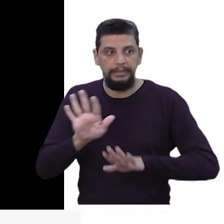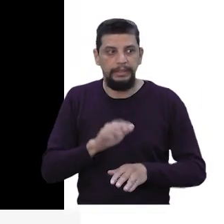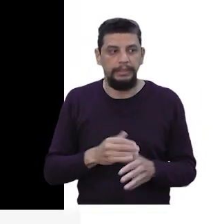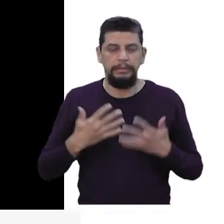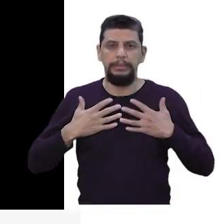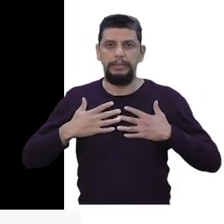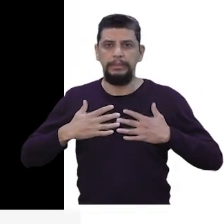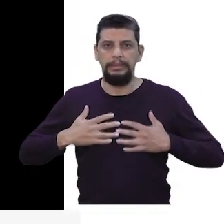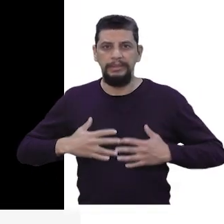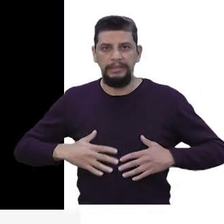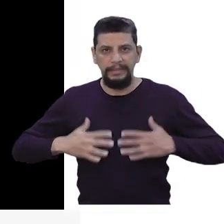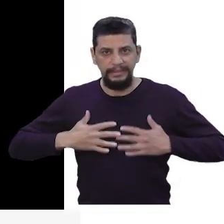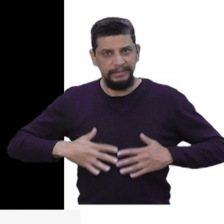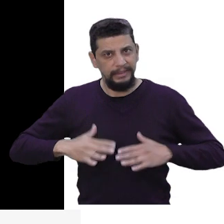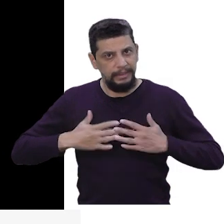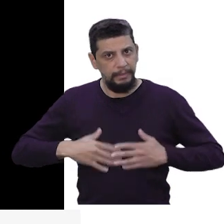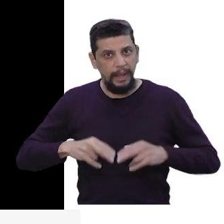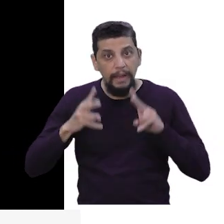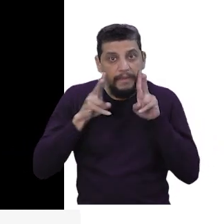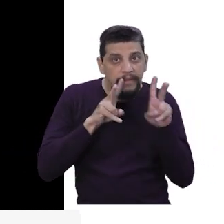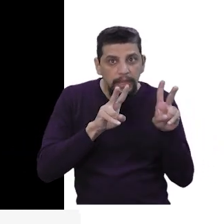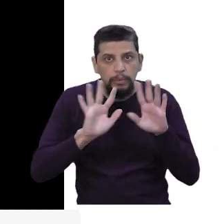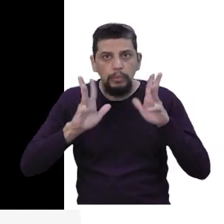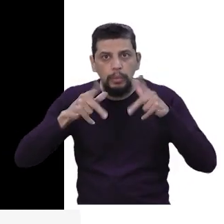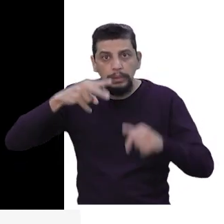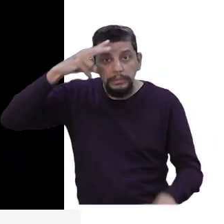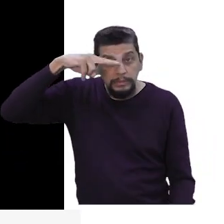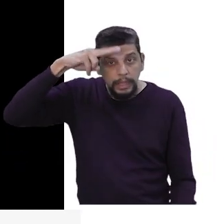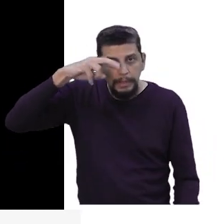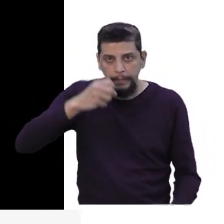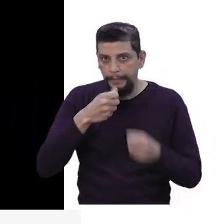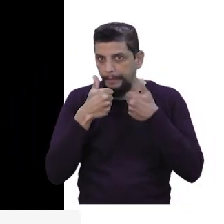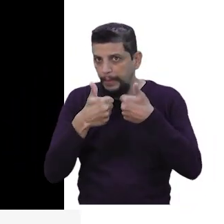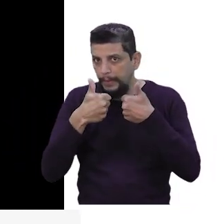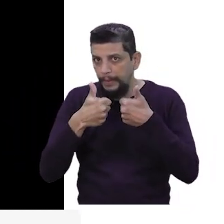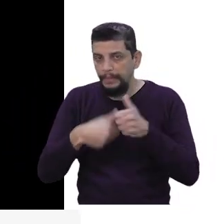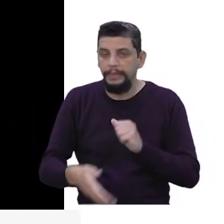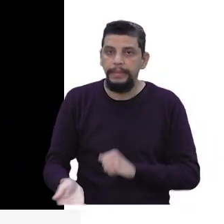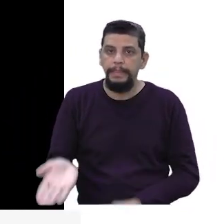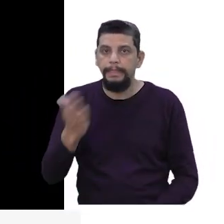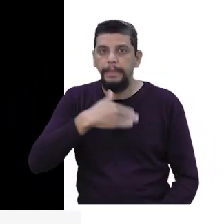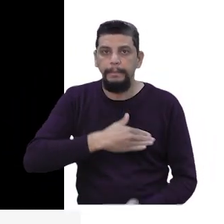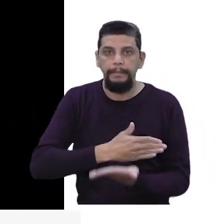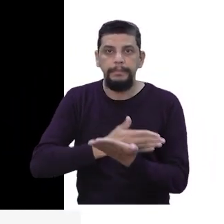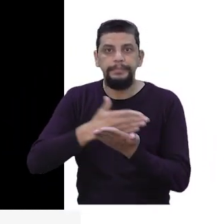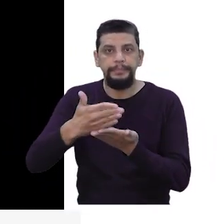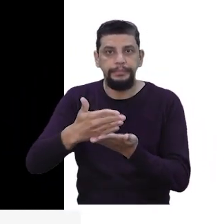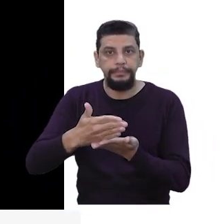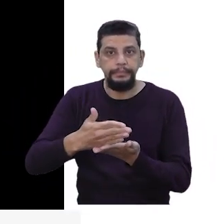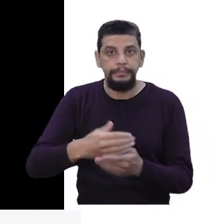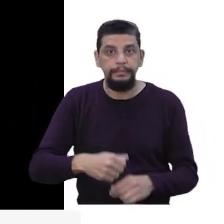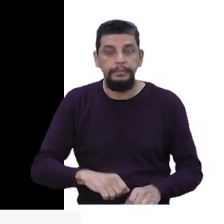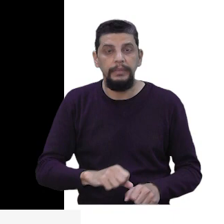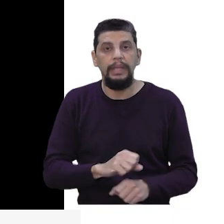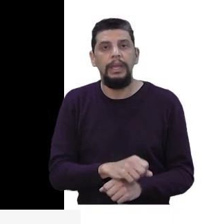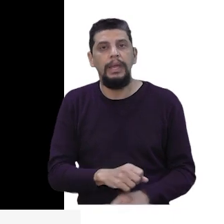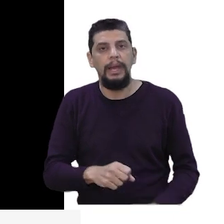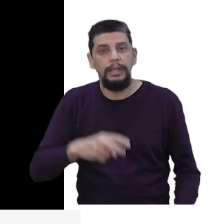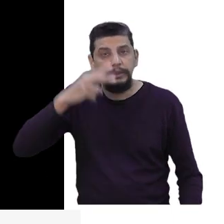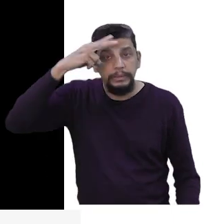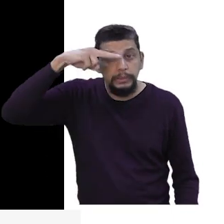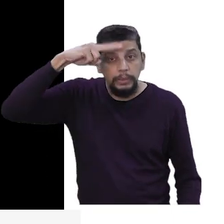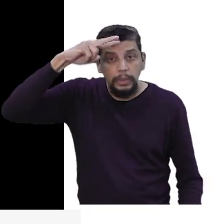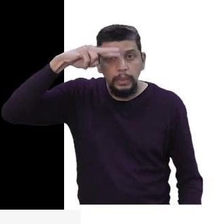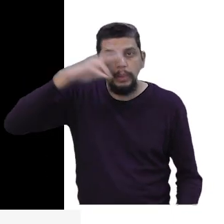Bem confortável aí em casa para poder escutar toda a história? Então tá bom. Então vamos começar. Grande parte